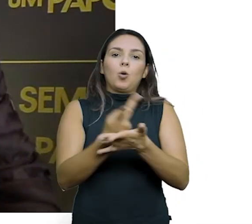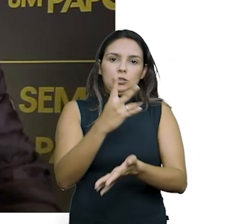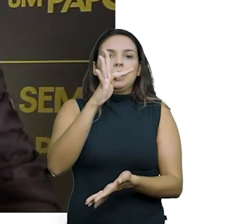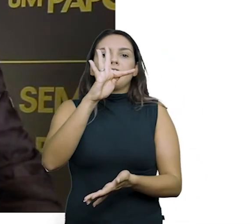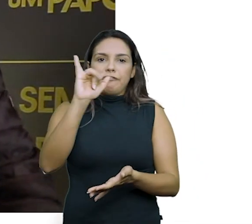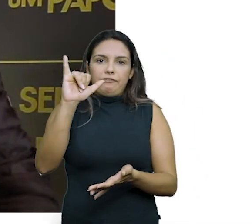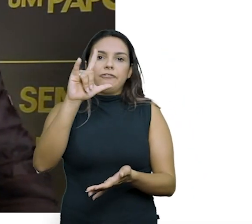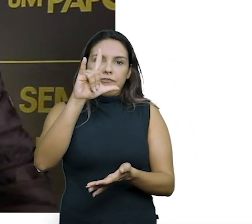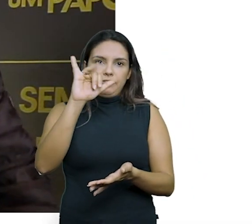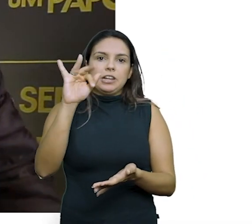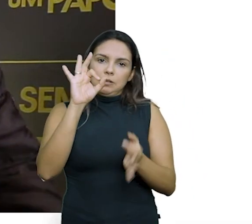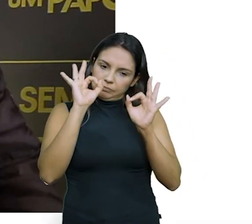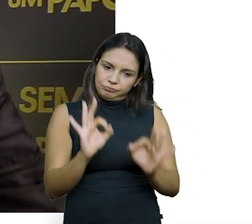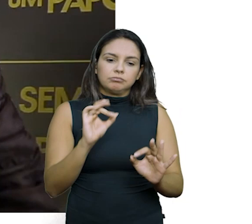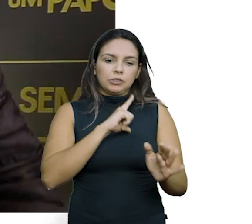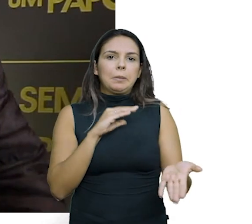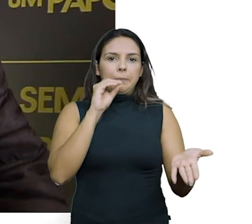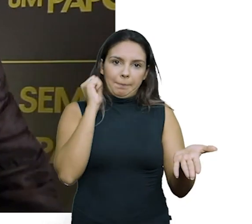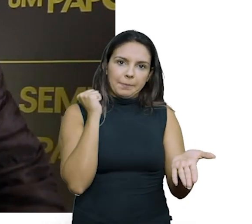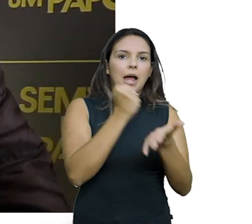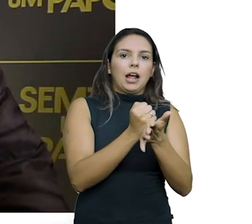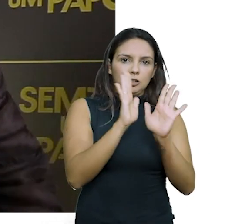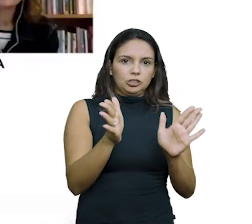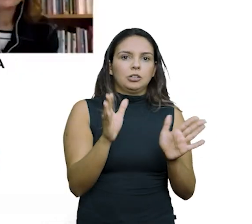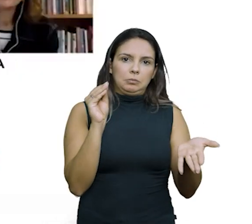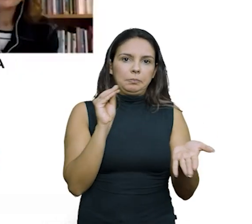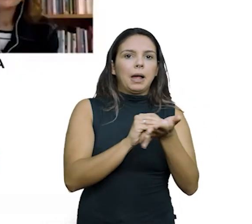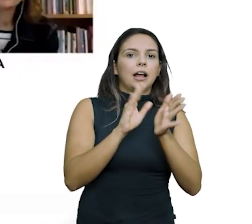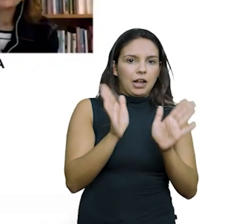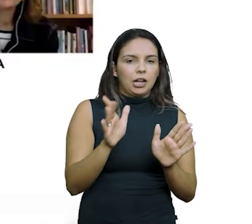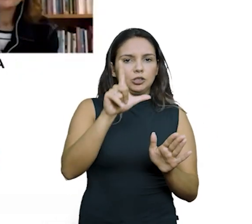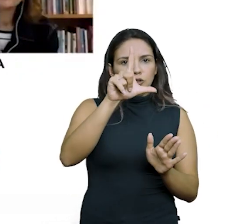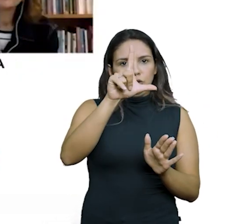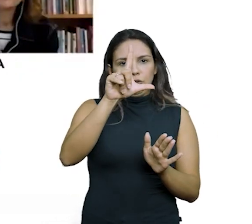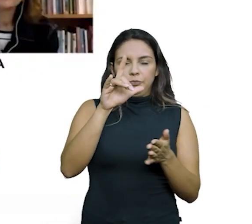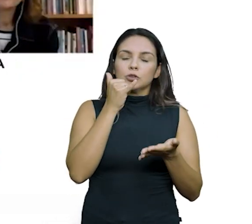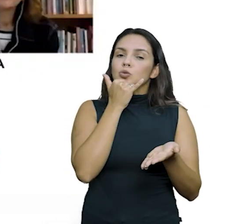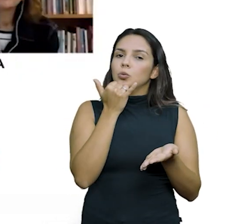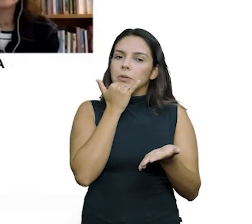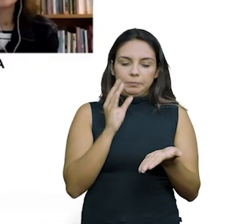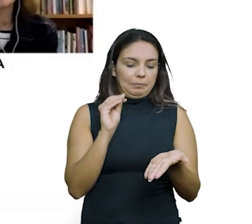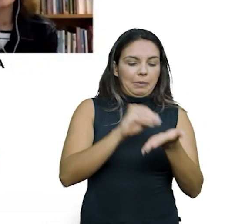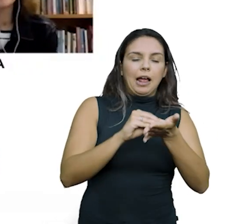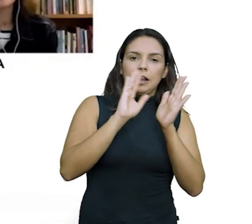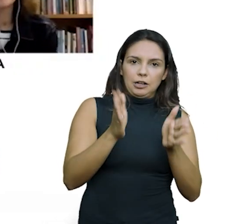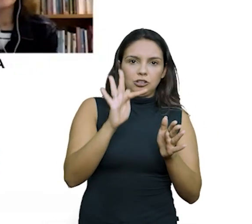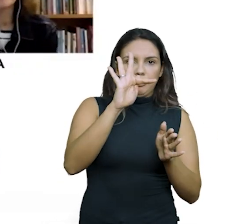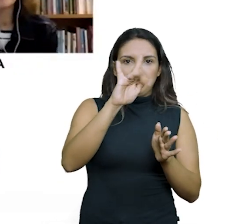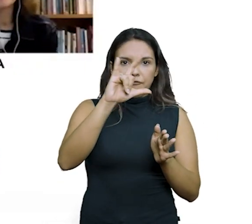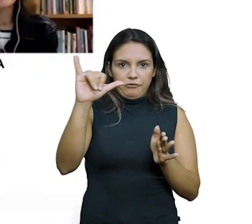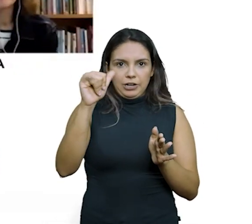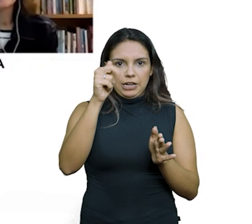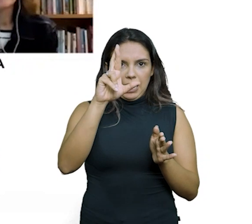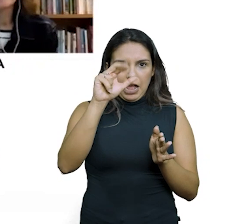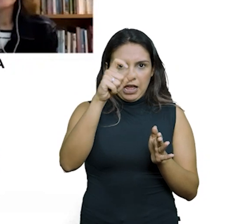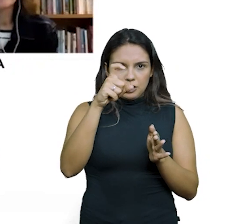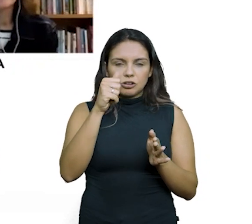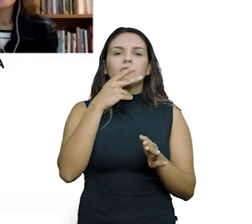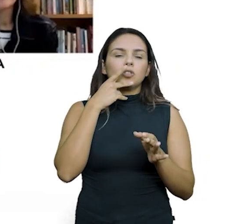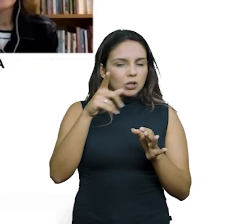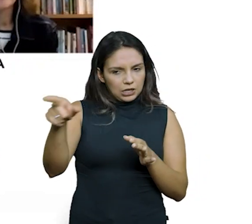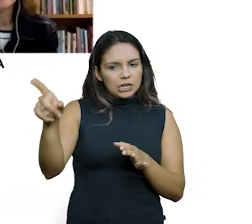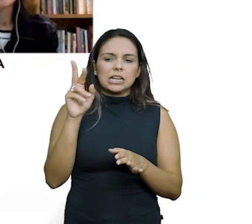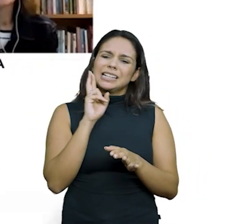outra. É essa a nossa promessa, né? Não, Rafael? Já que nós somos curadores aí. Né?